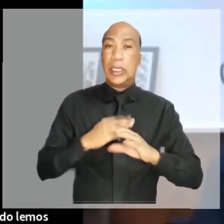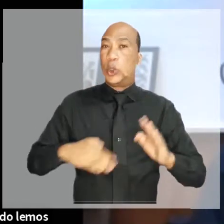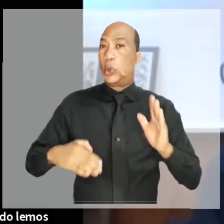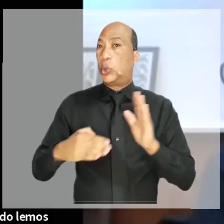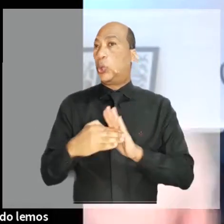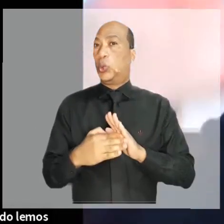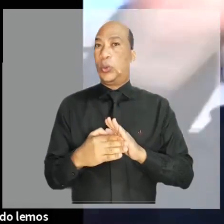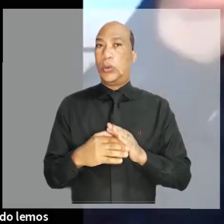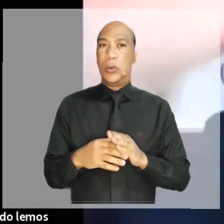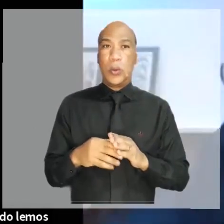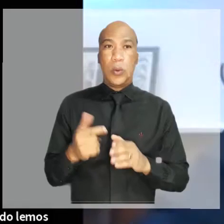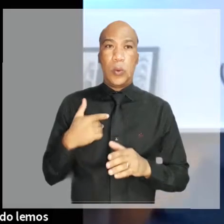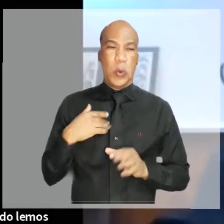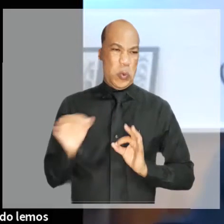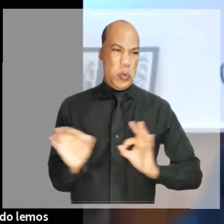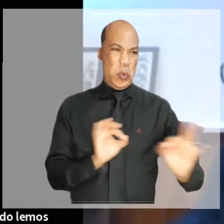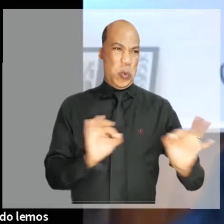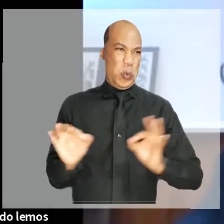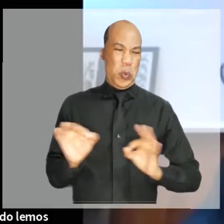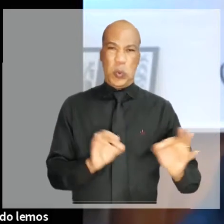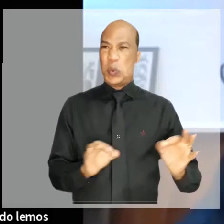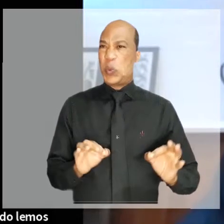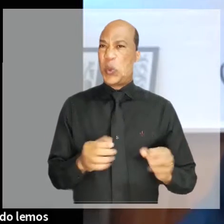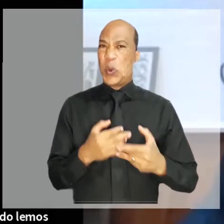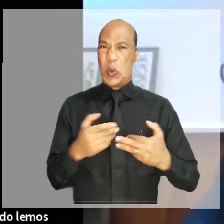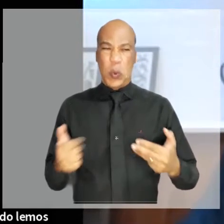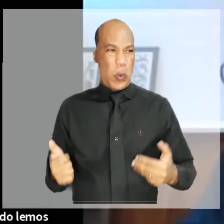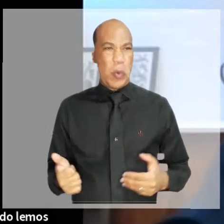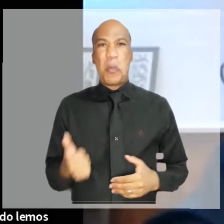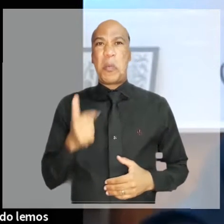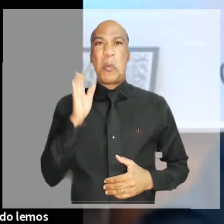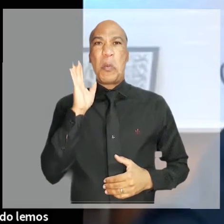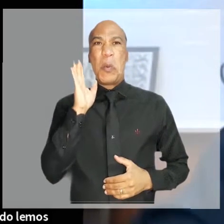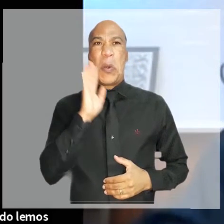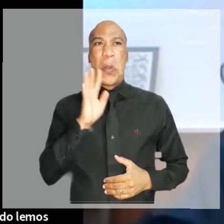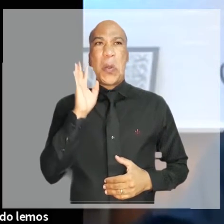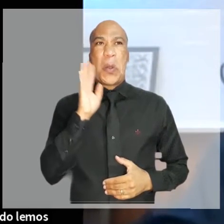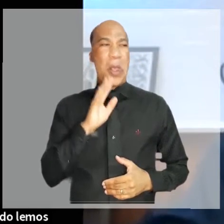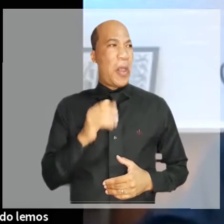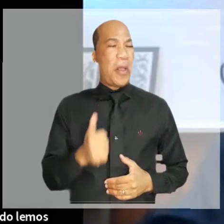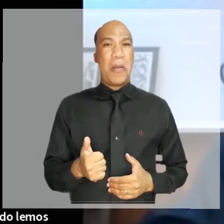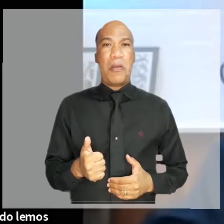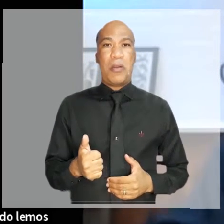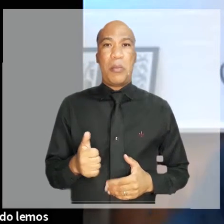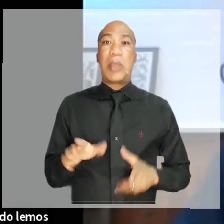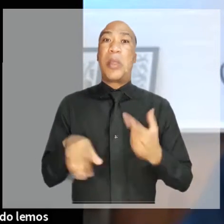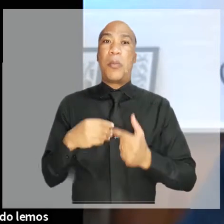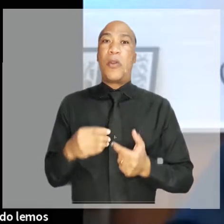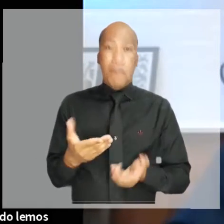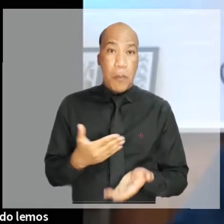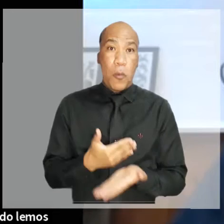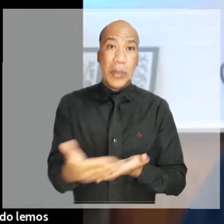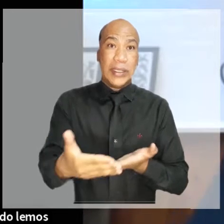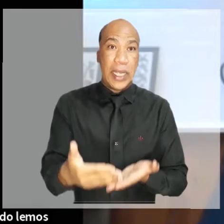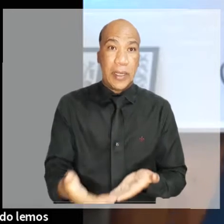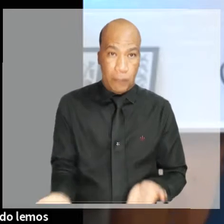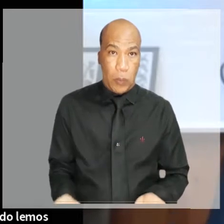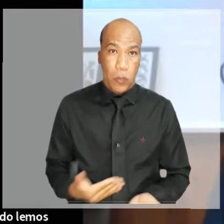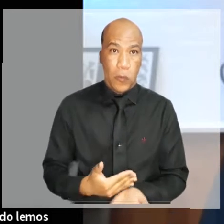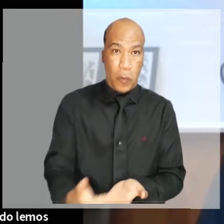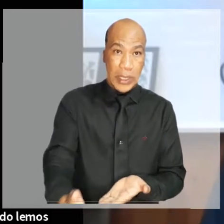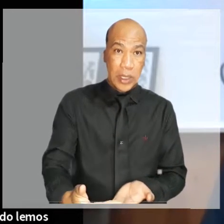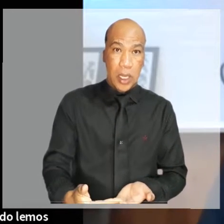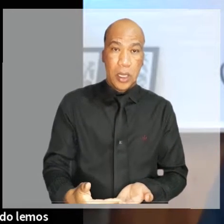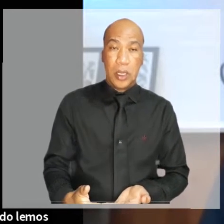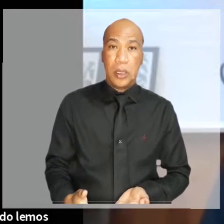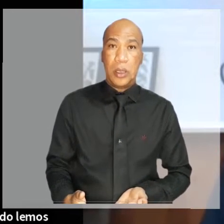plano ultra sofisticado, com todas as verticais. Só que aí, quando chega na hora da implementação, o